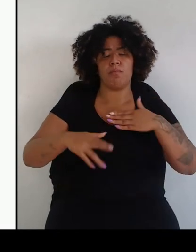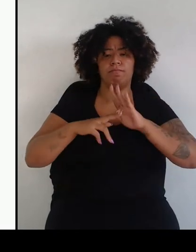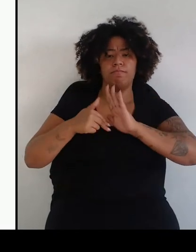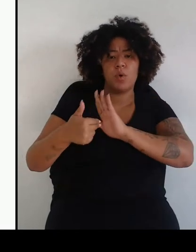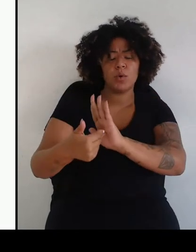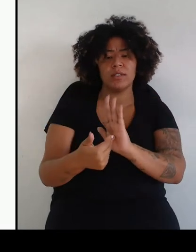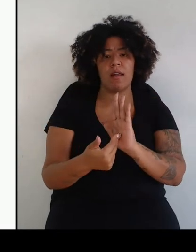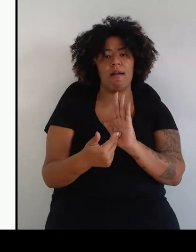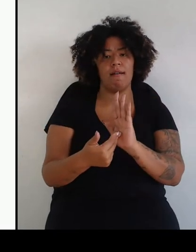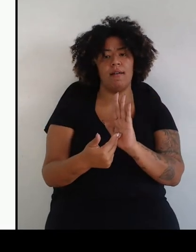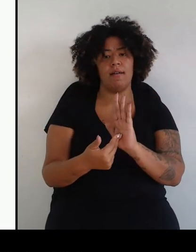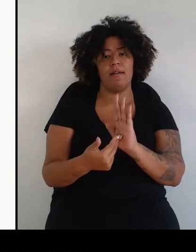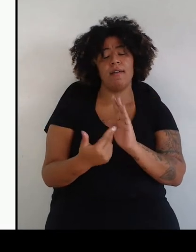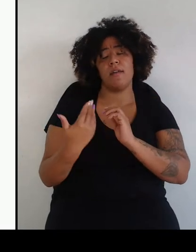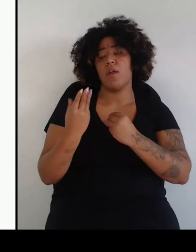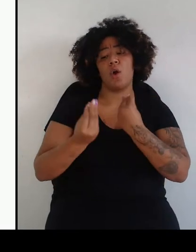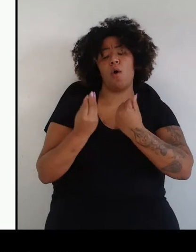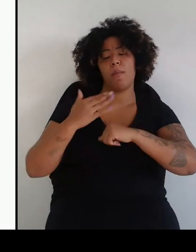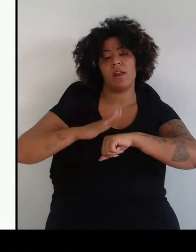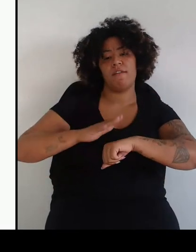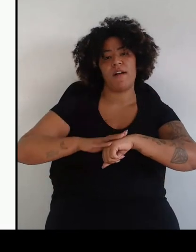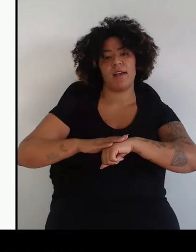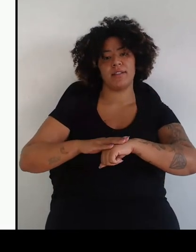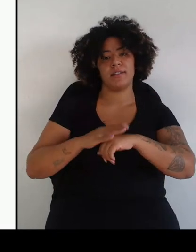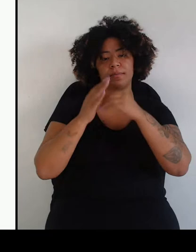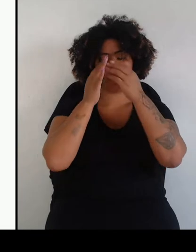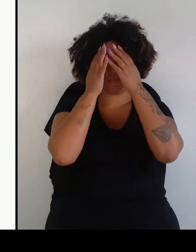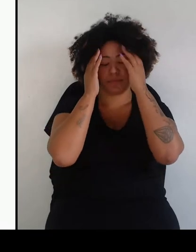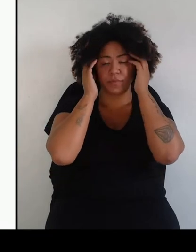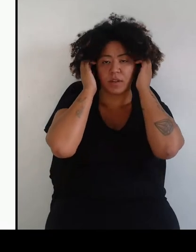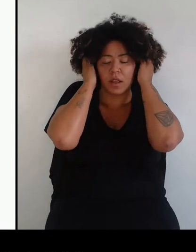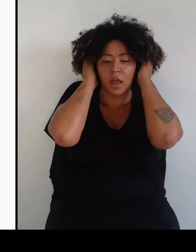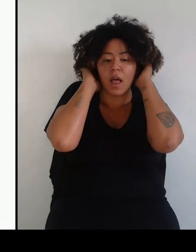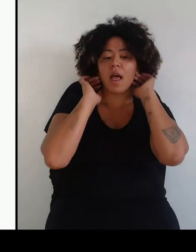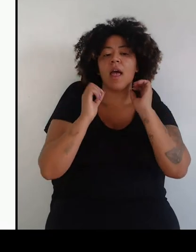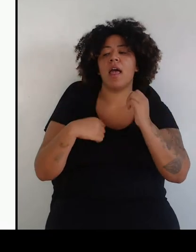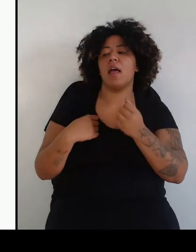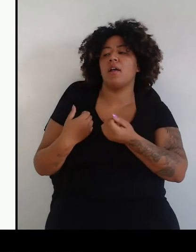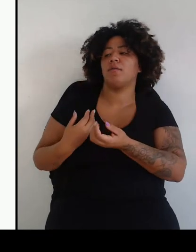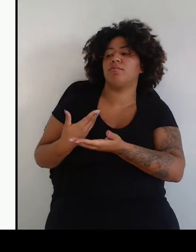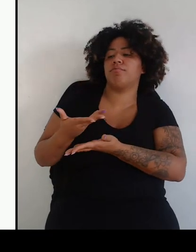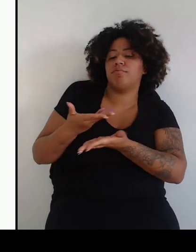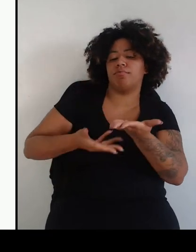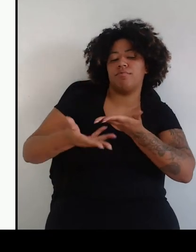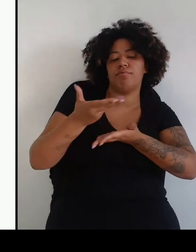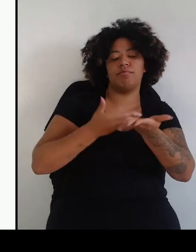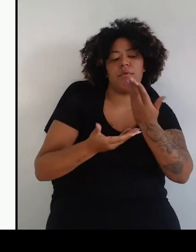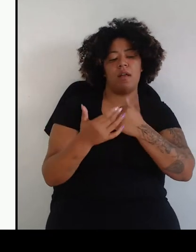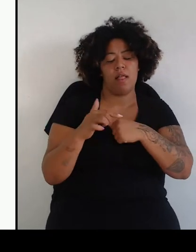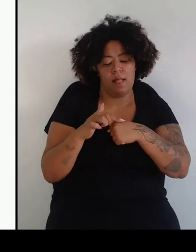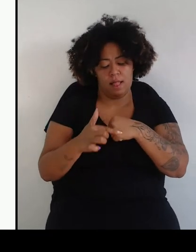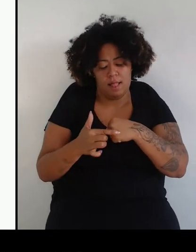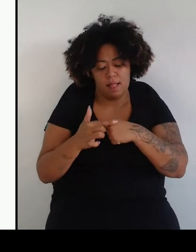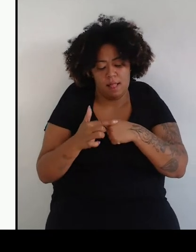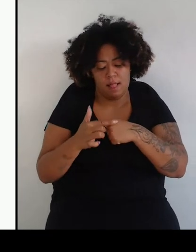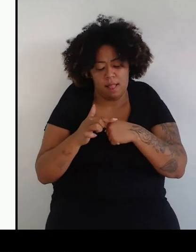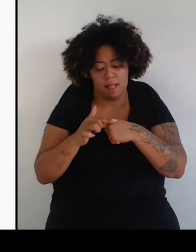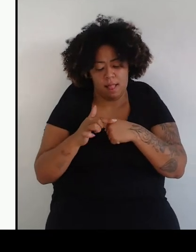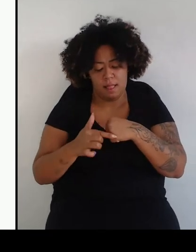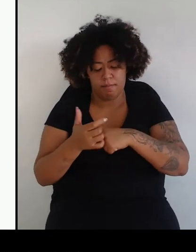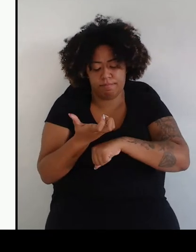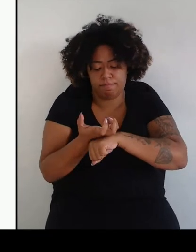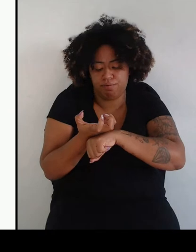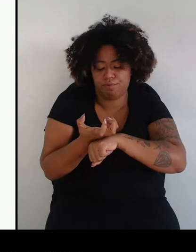isso em relação ao relacionamento entre o osso e a carne a forma